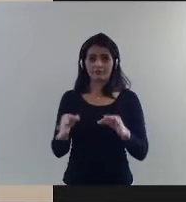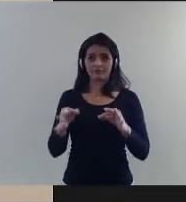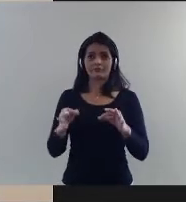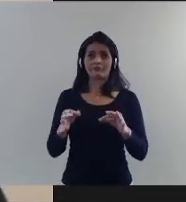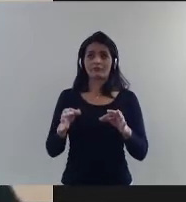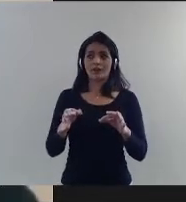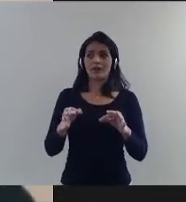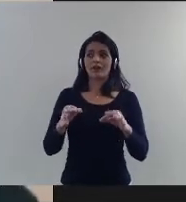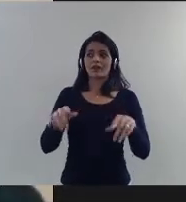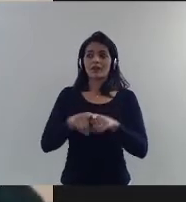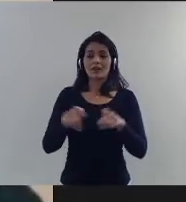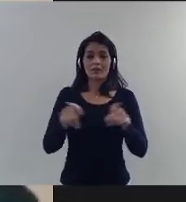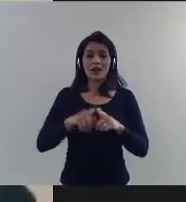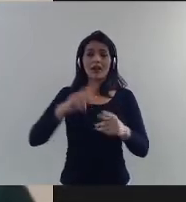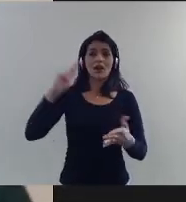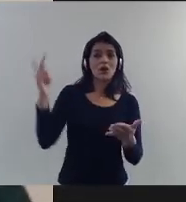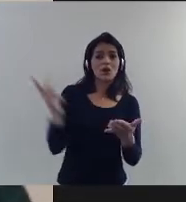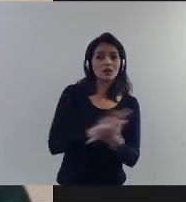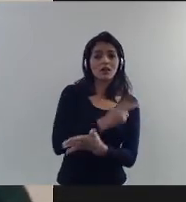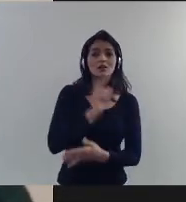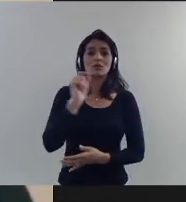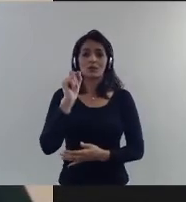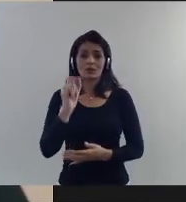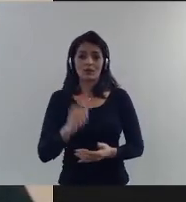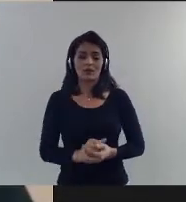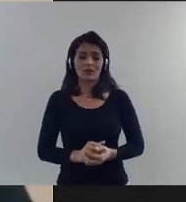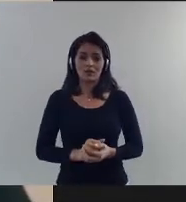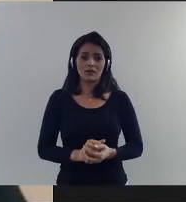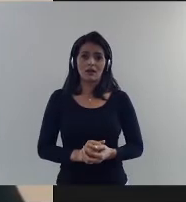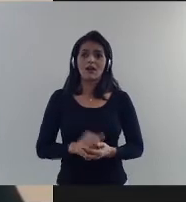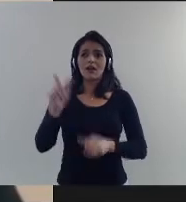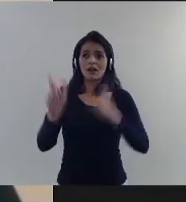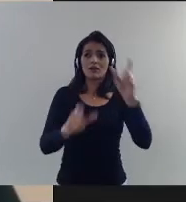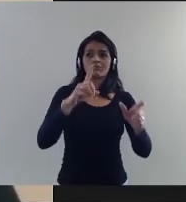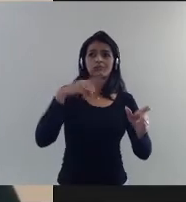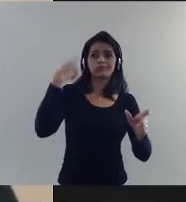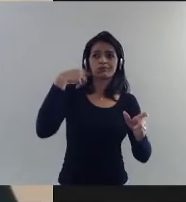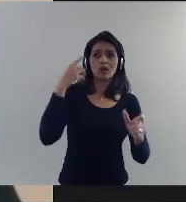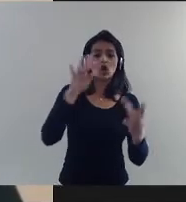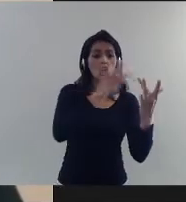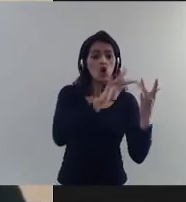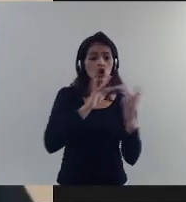está afastando a possibilidade dos advogados